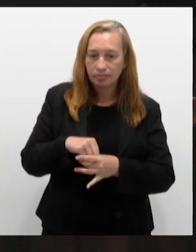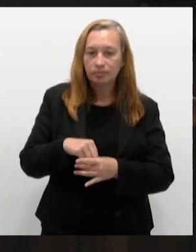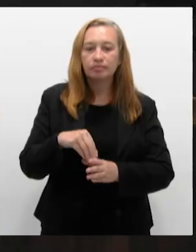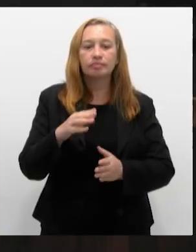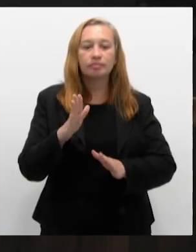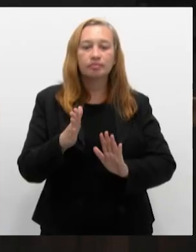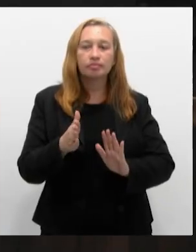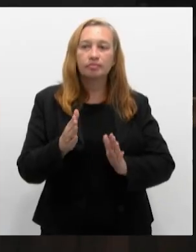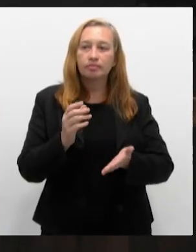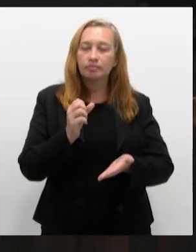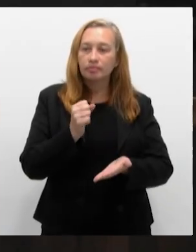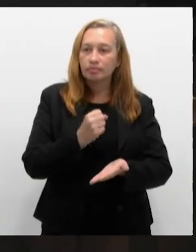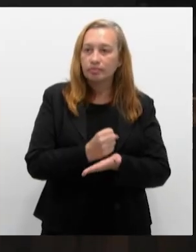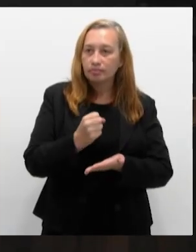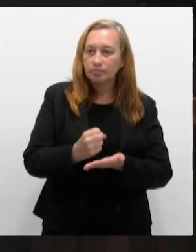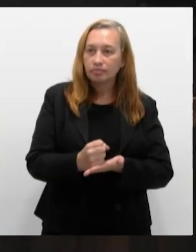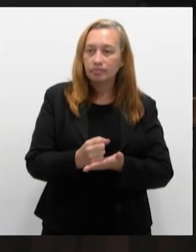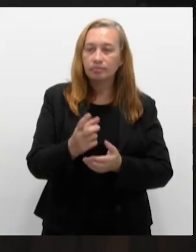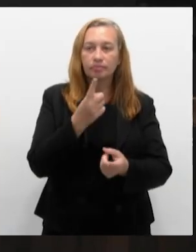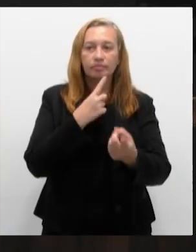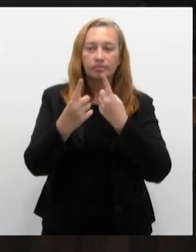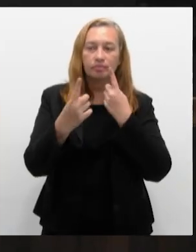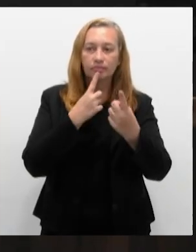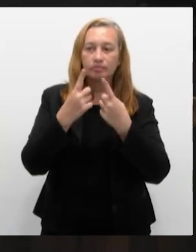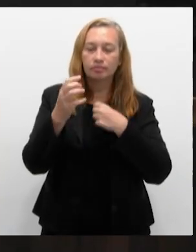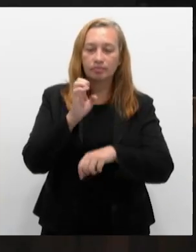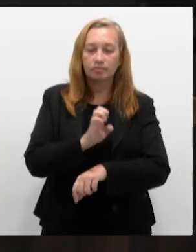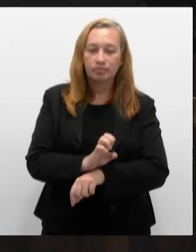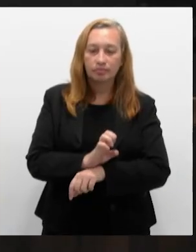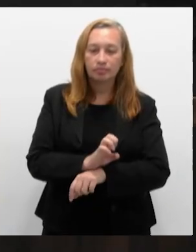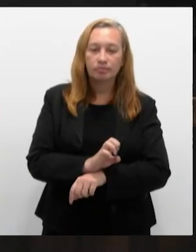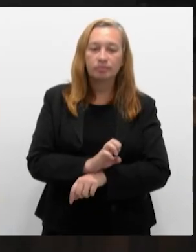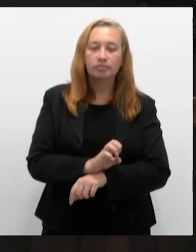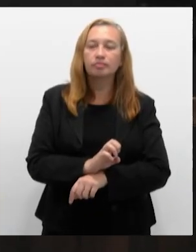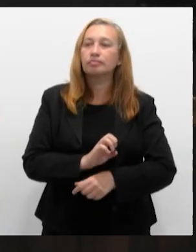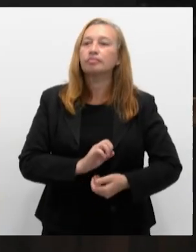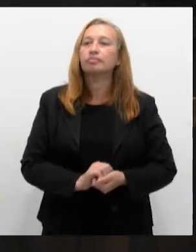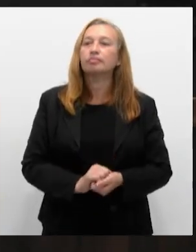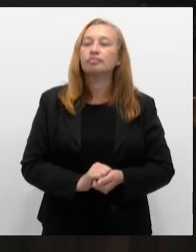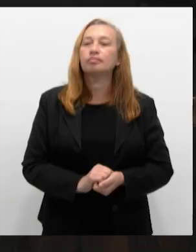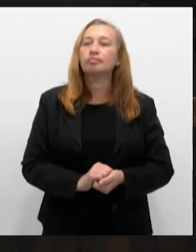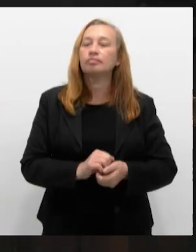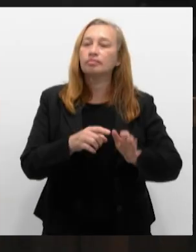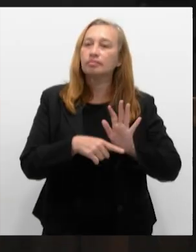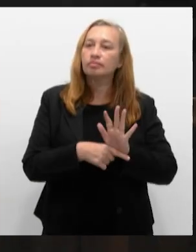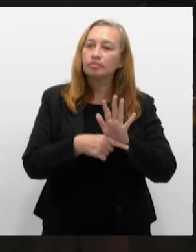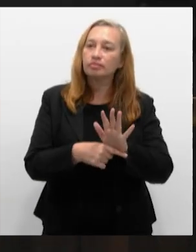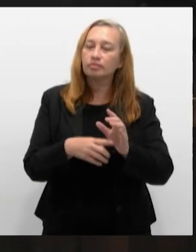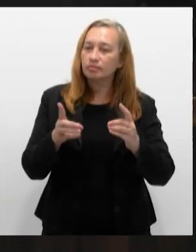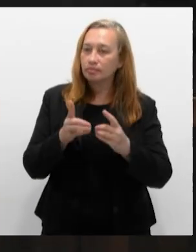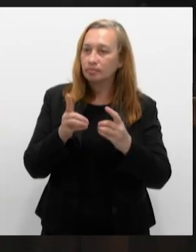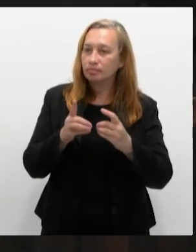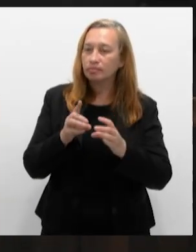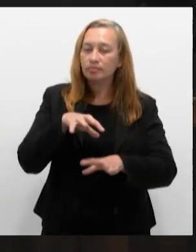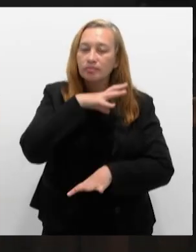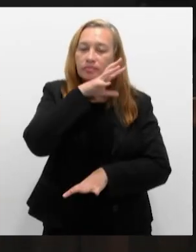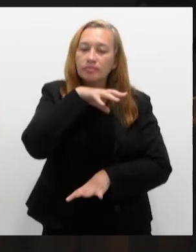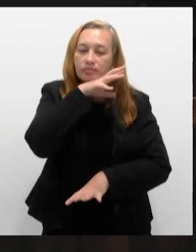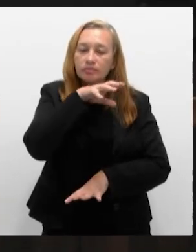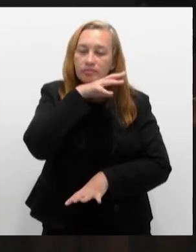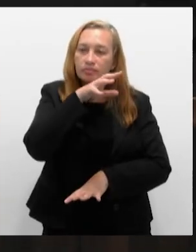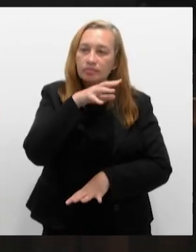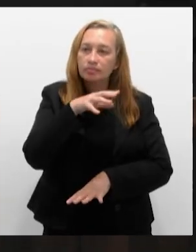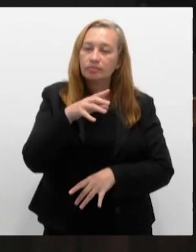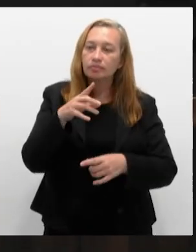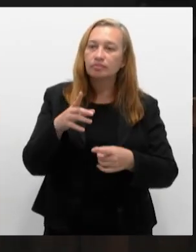contratos de concessão de rodovia estadual de cláusula que impõe o dever de prestar socorro e prover atendimento a animais vítimas